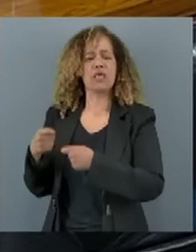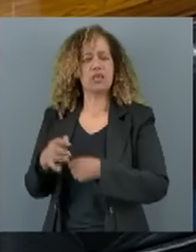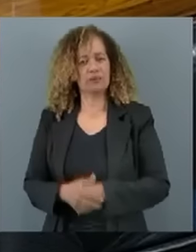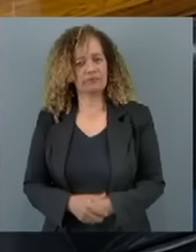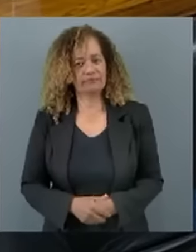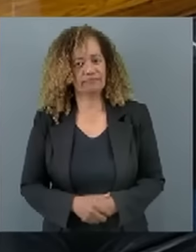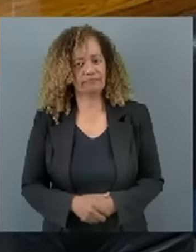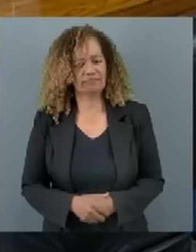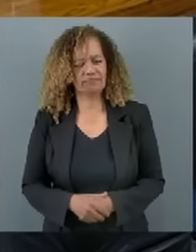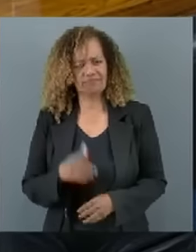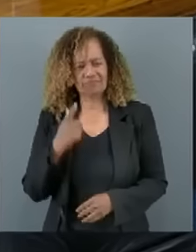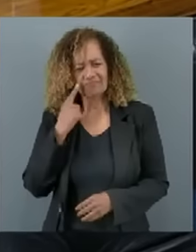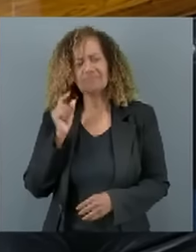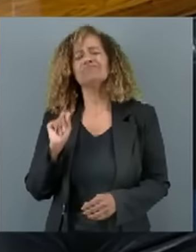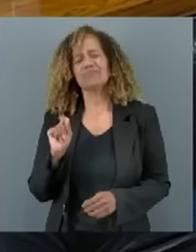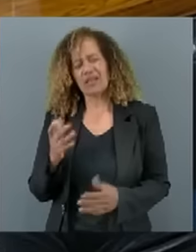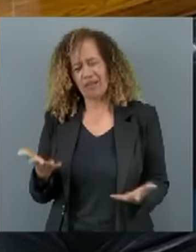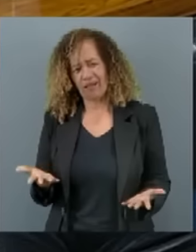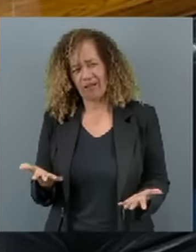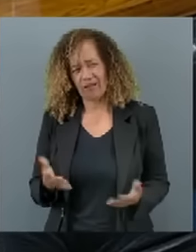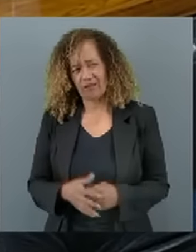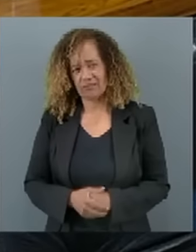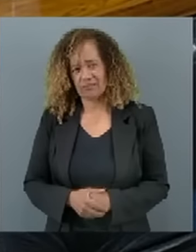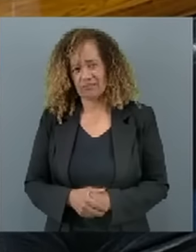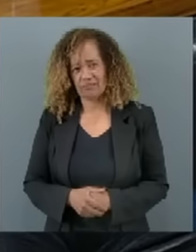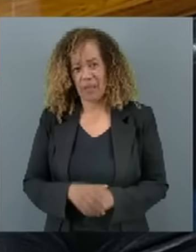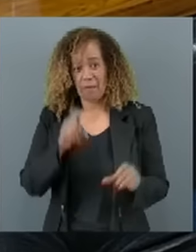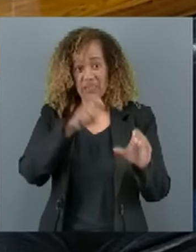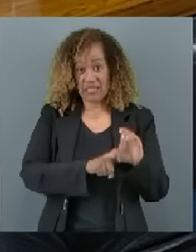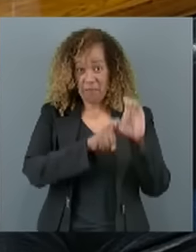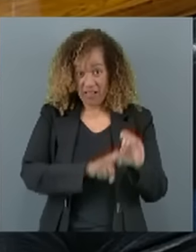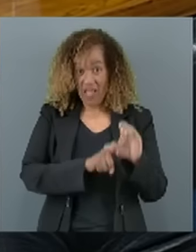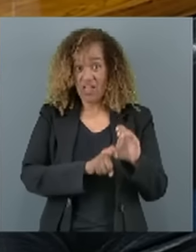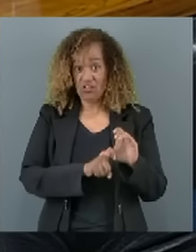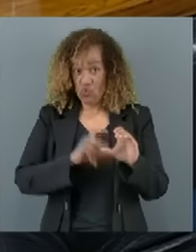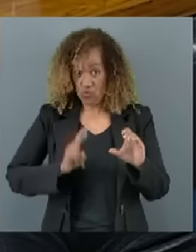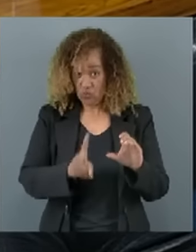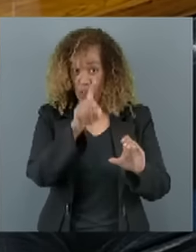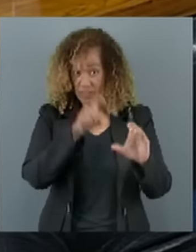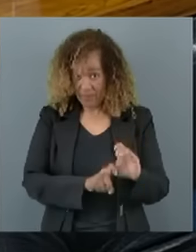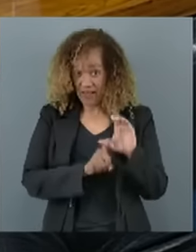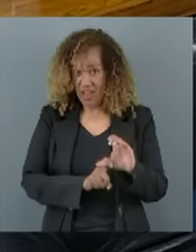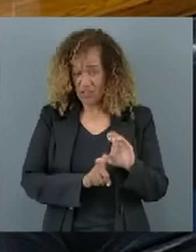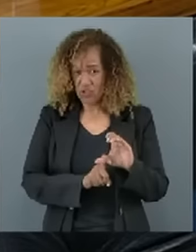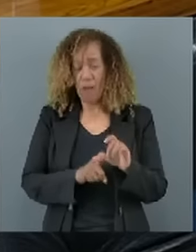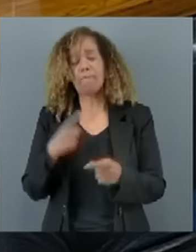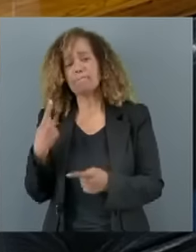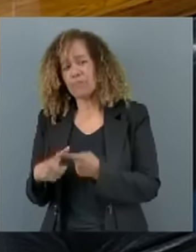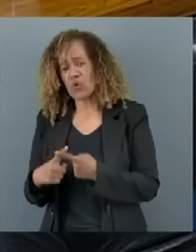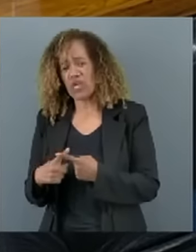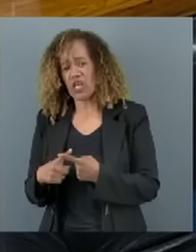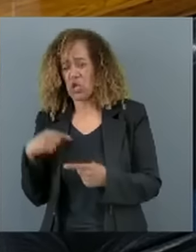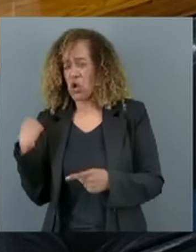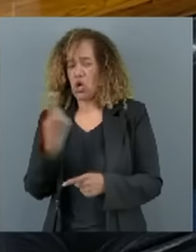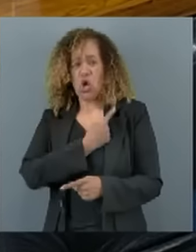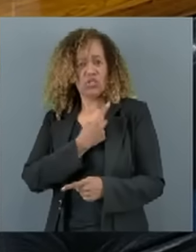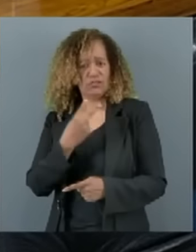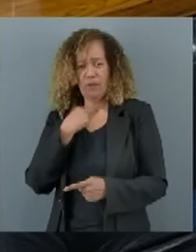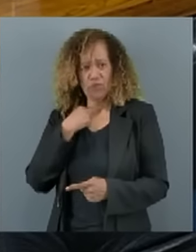para qu para serem Independentes por qu Porque nós não